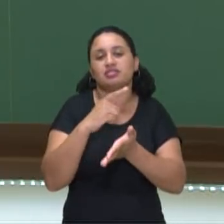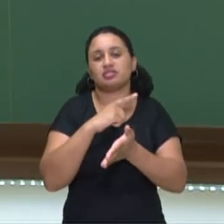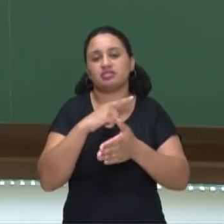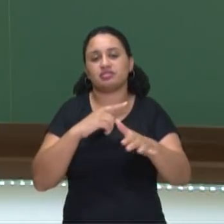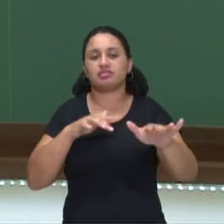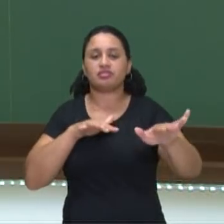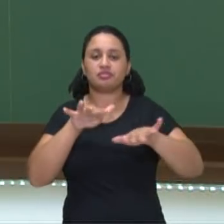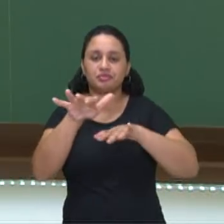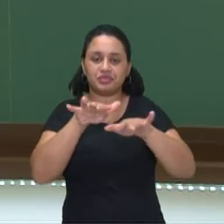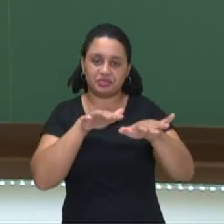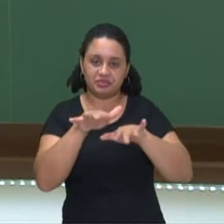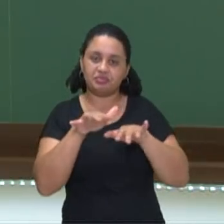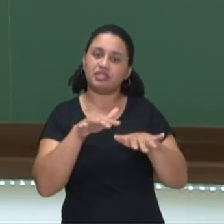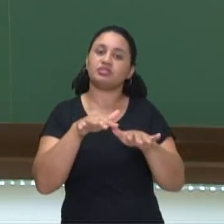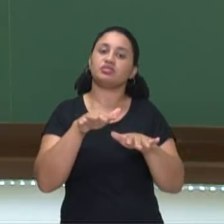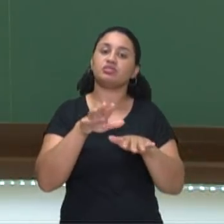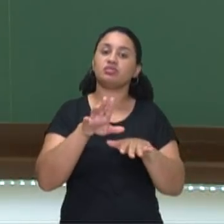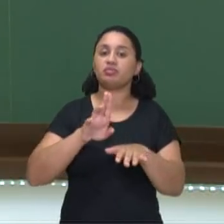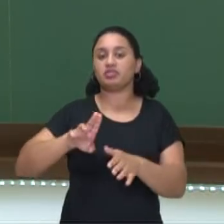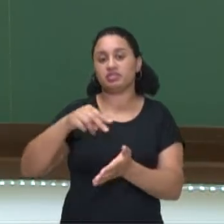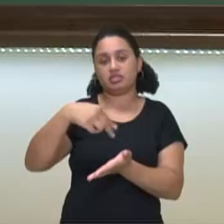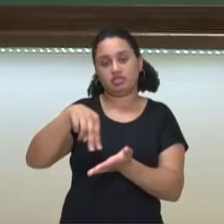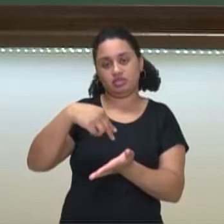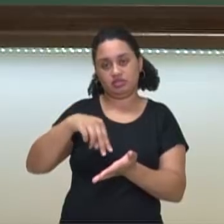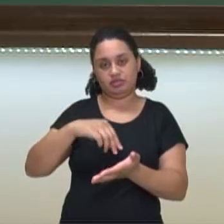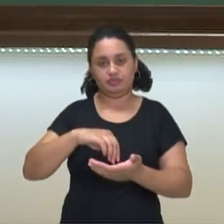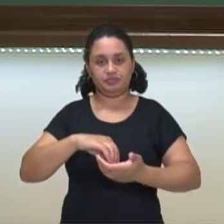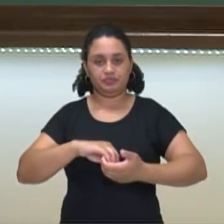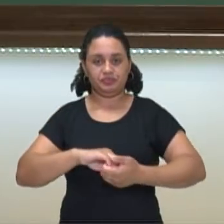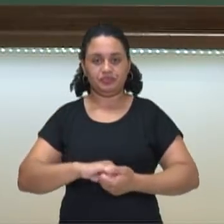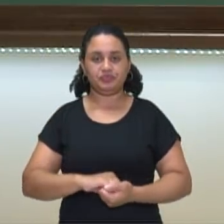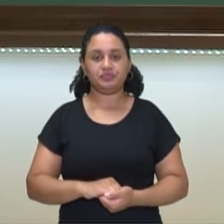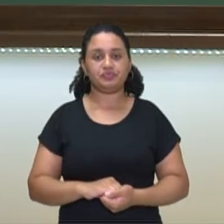do movimento na dança.